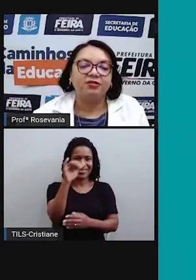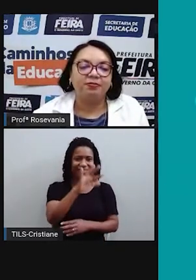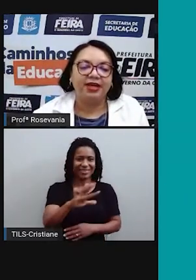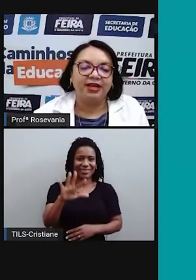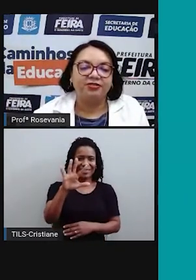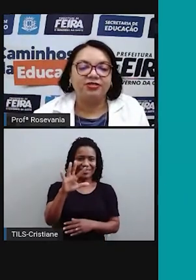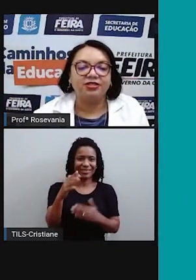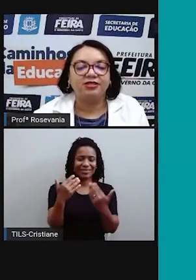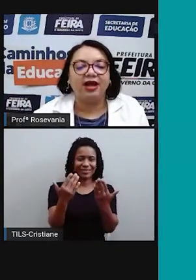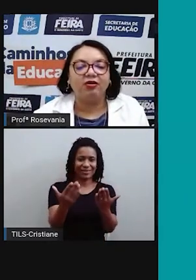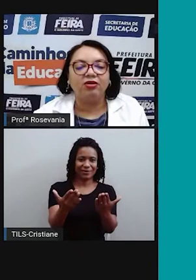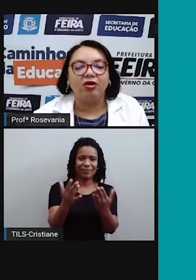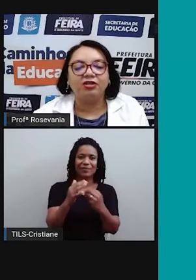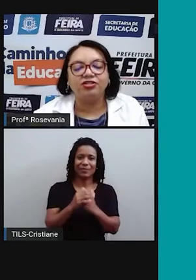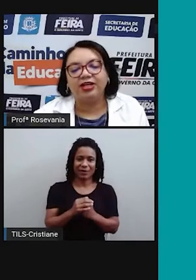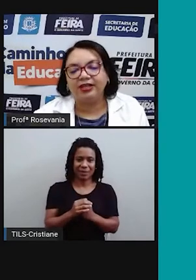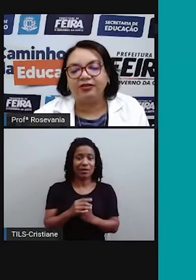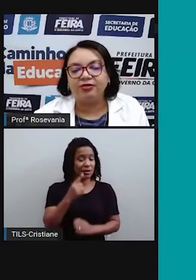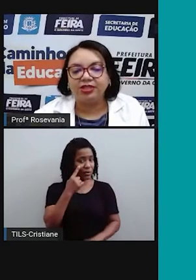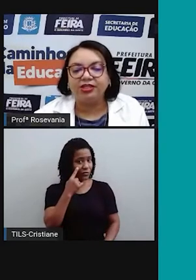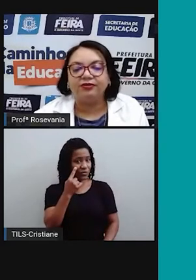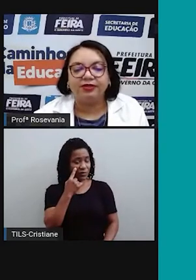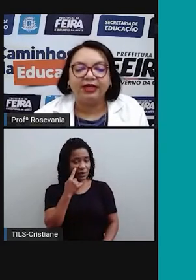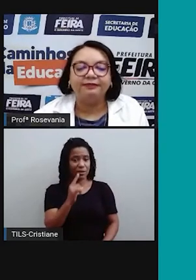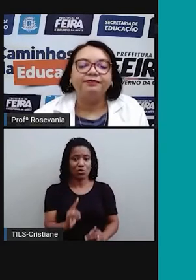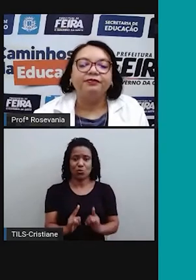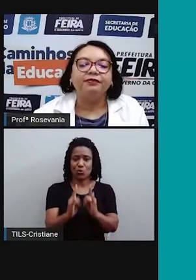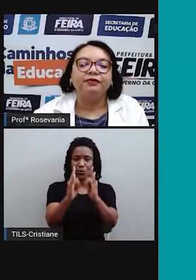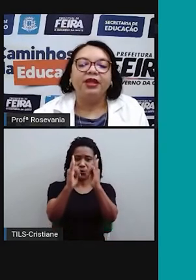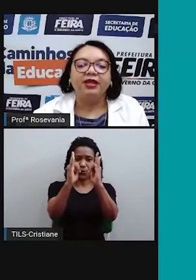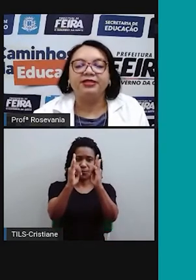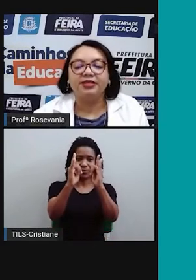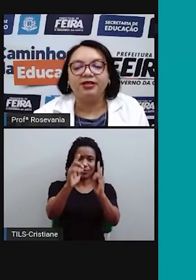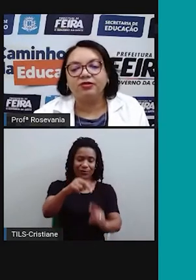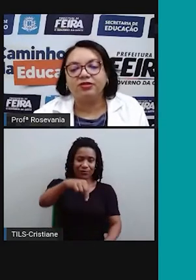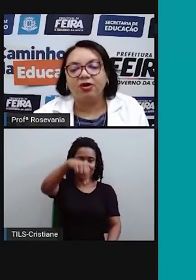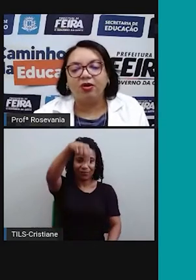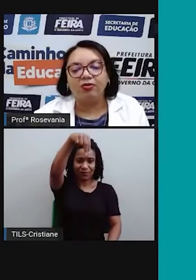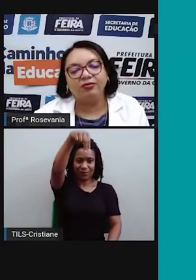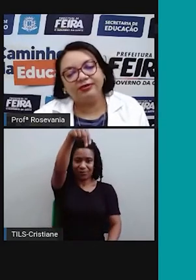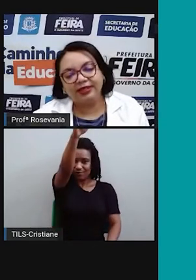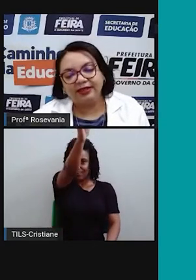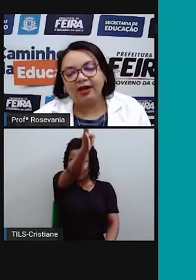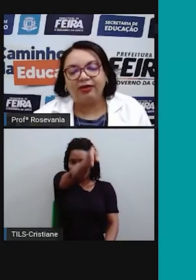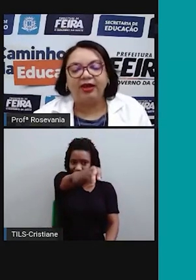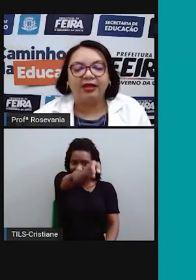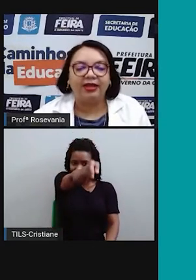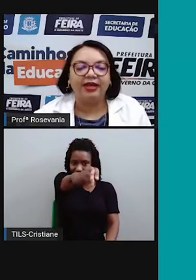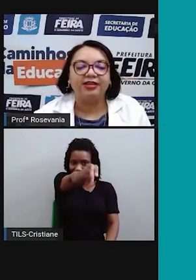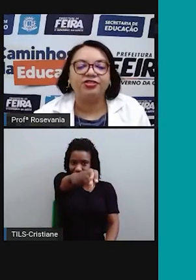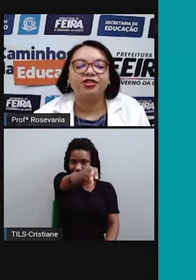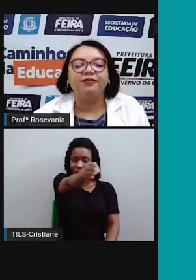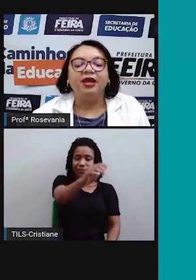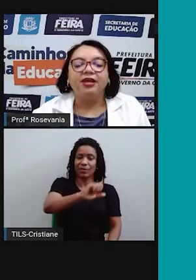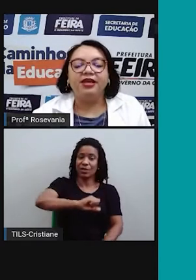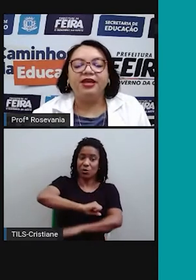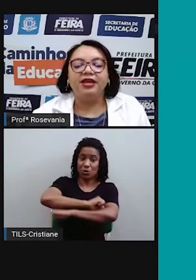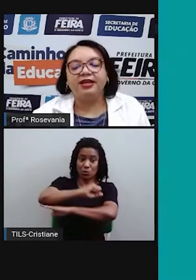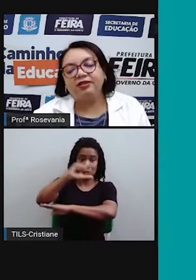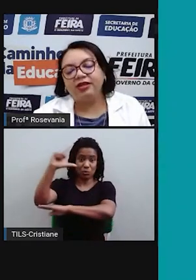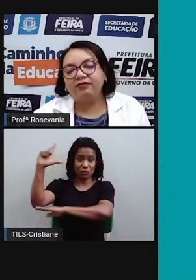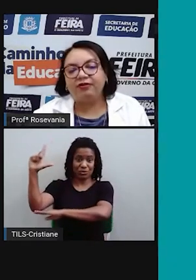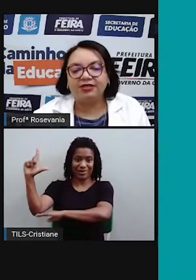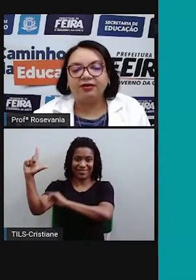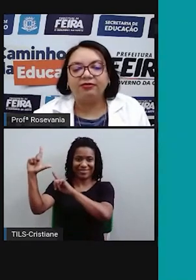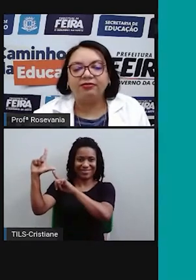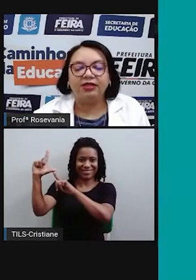Que os prédios estão ao norte daqui do menino, né? E o sol, né, a leste, e aqui